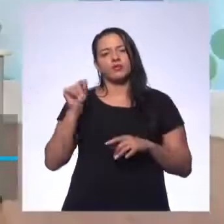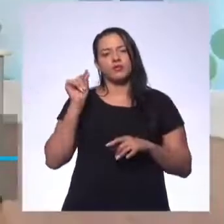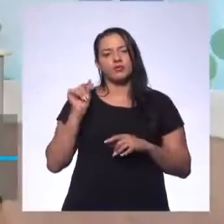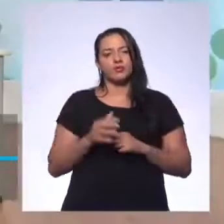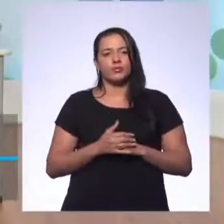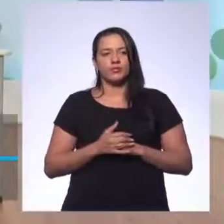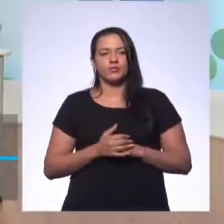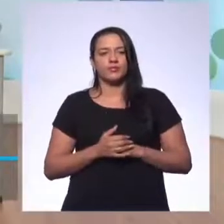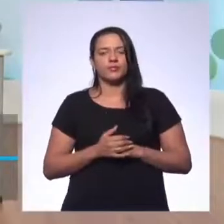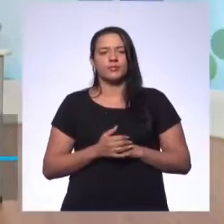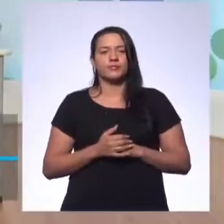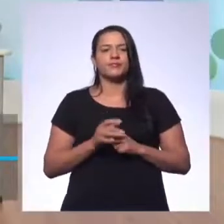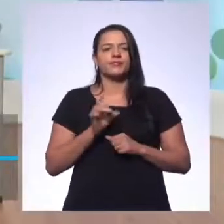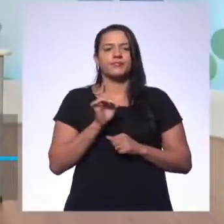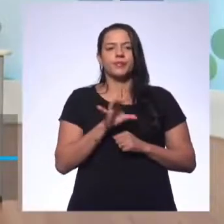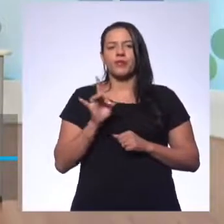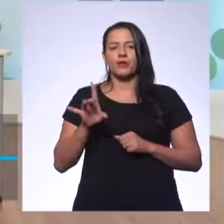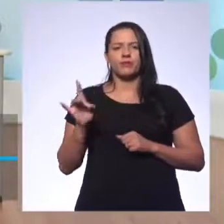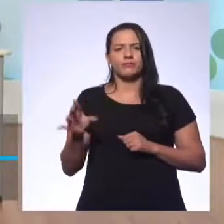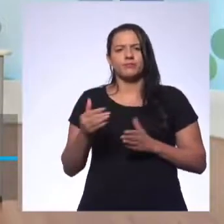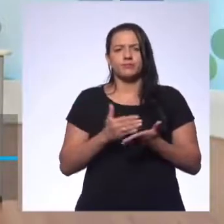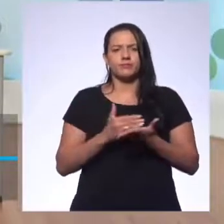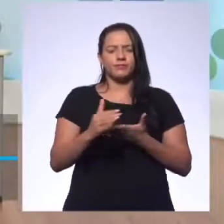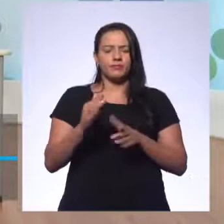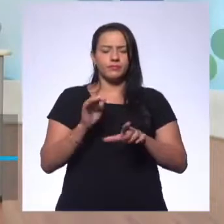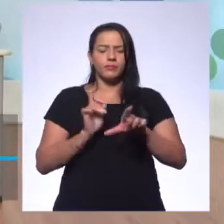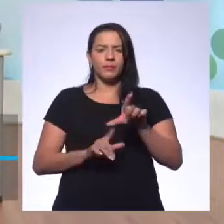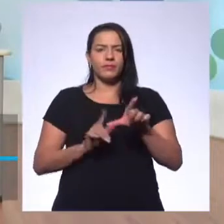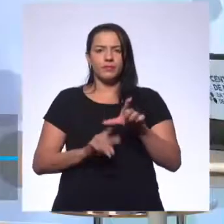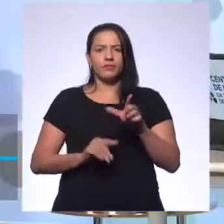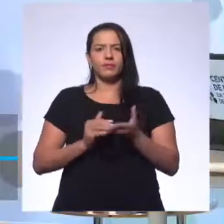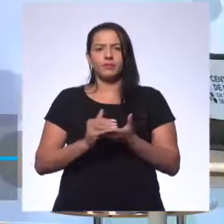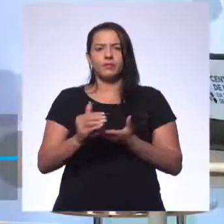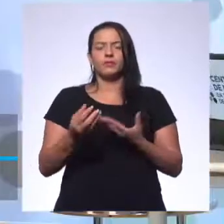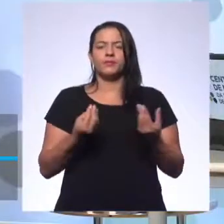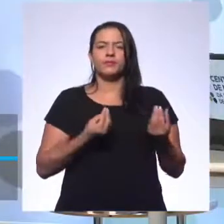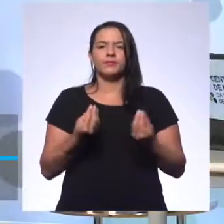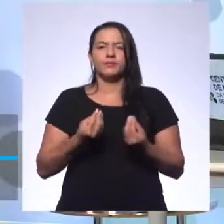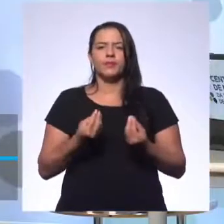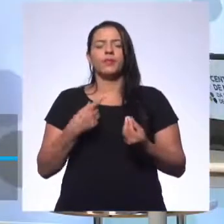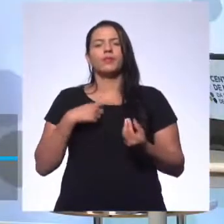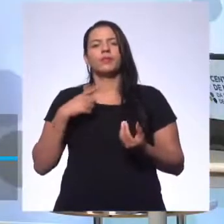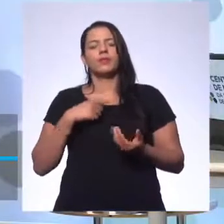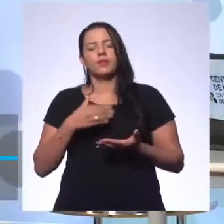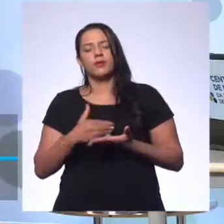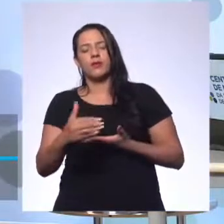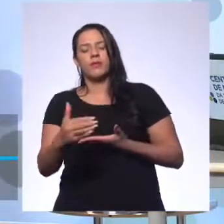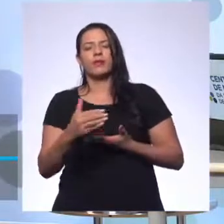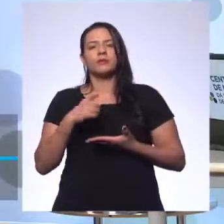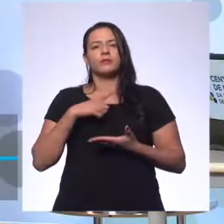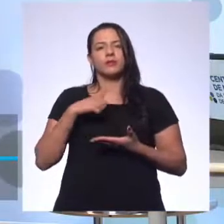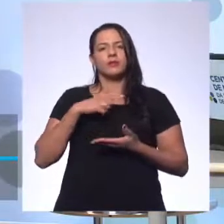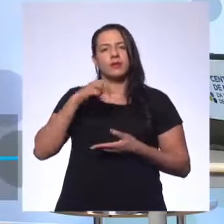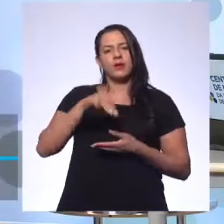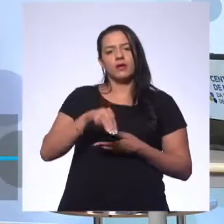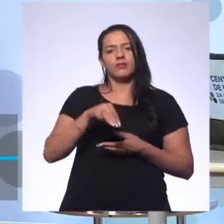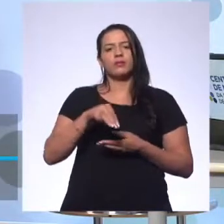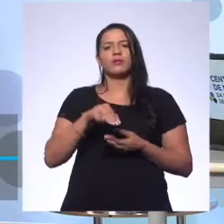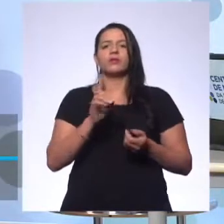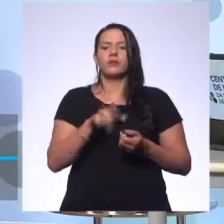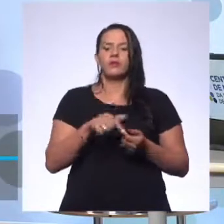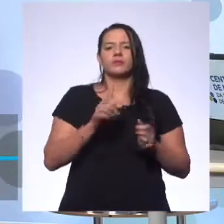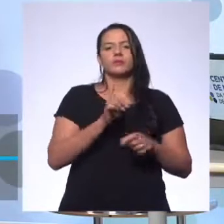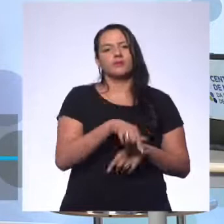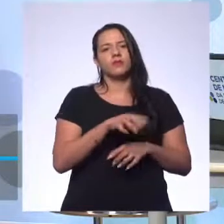utilizou. Então, a letra inicial ali, como que começa com a letra M. Então vai ser